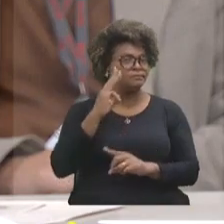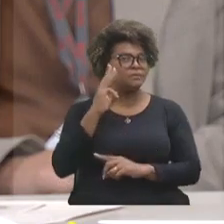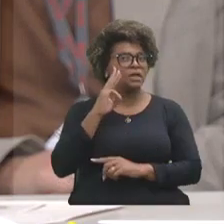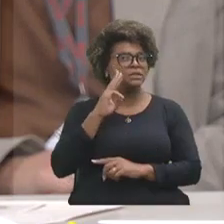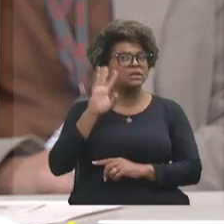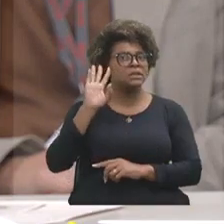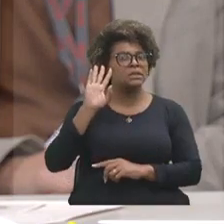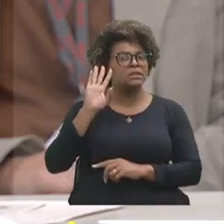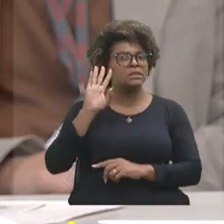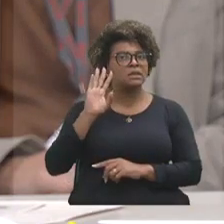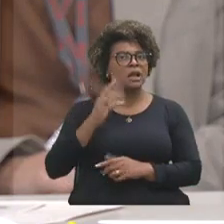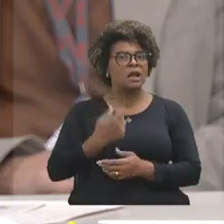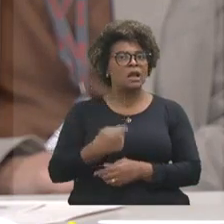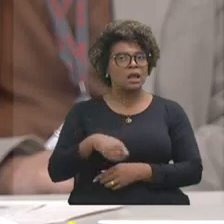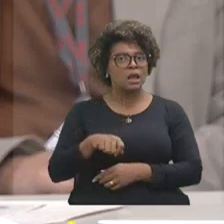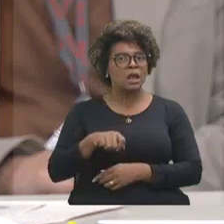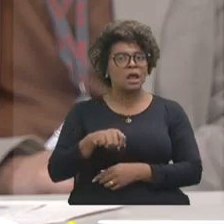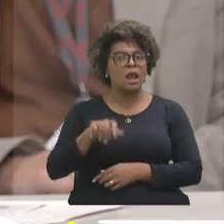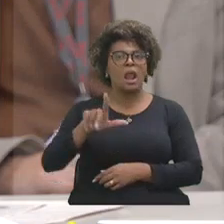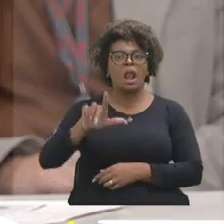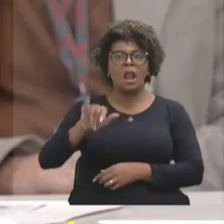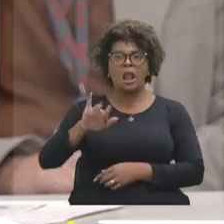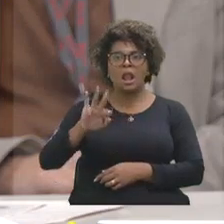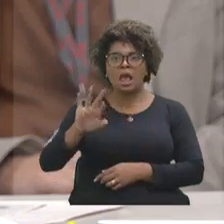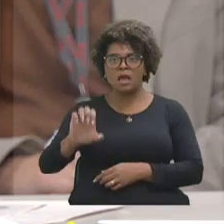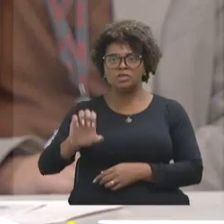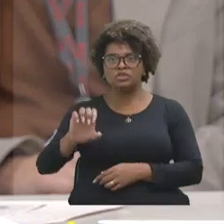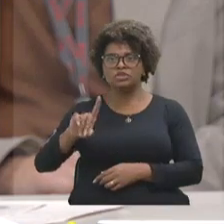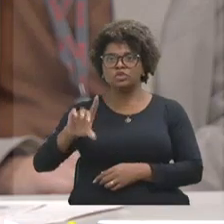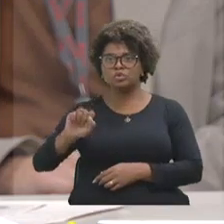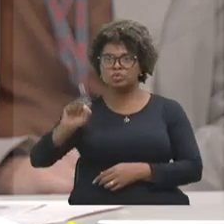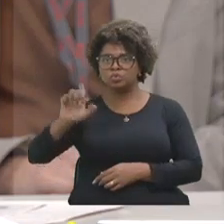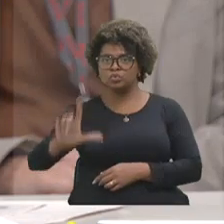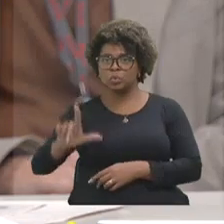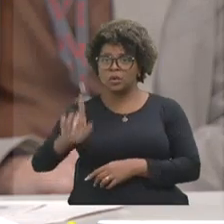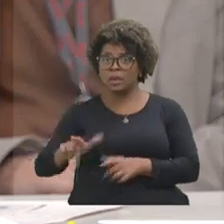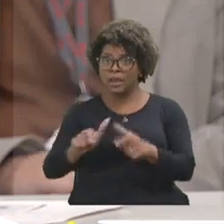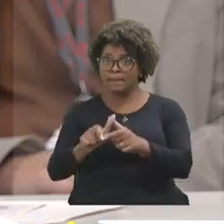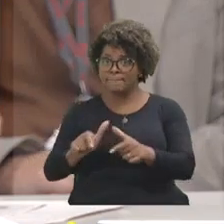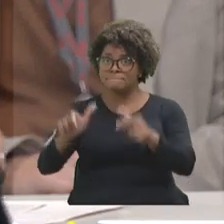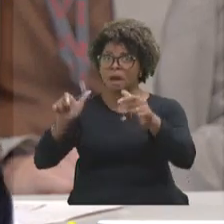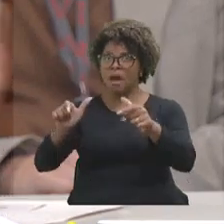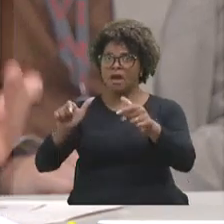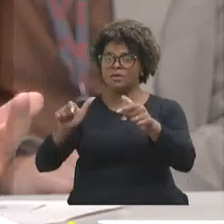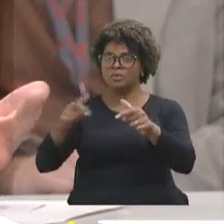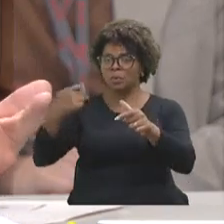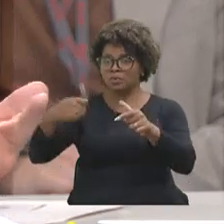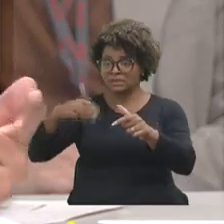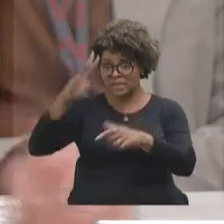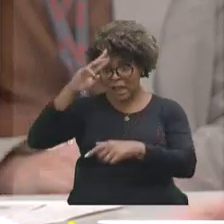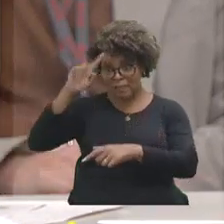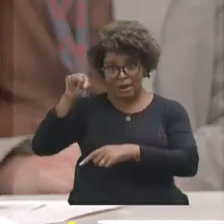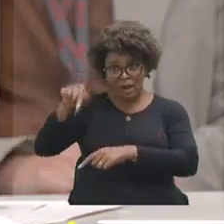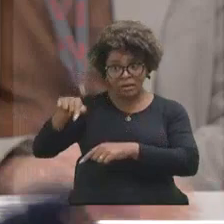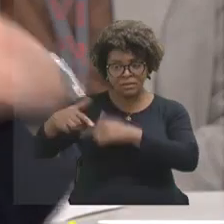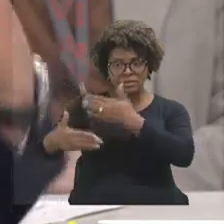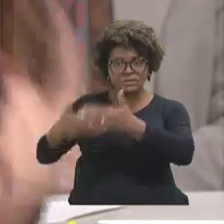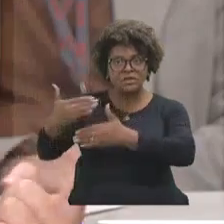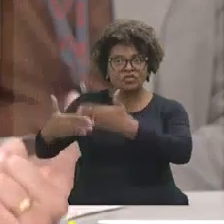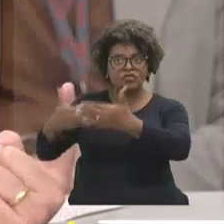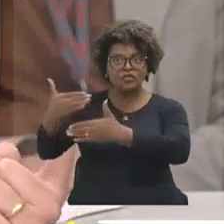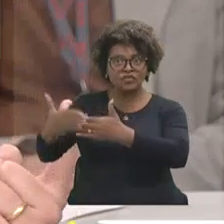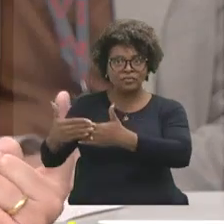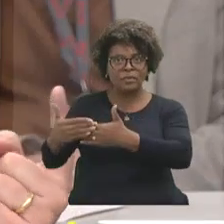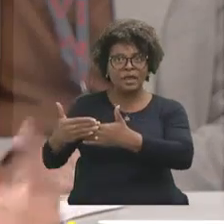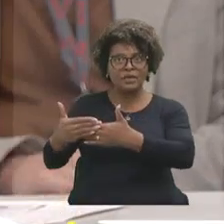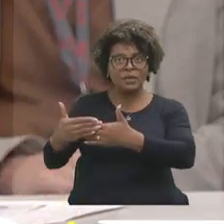leste do Sul que é uma macrorregião a gente tem que buscar o desenvolvimento dela hoje a leste do Sul é uma das menos resolutivas ela pede para